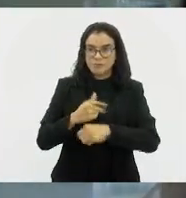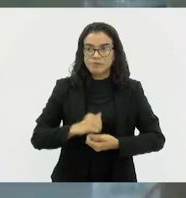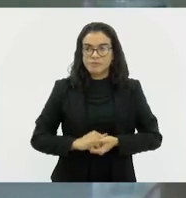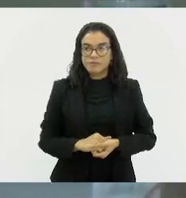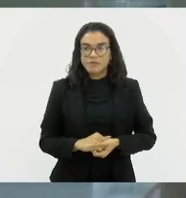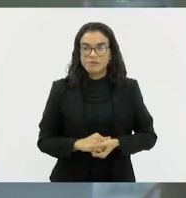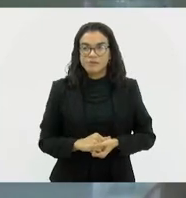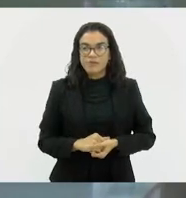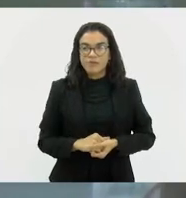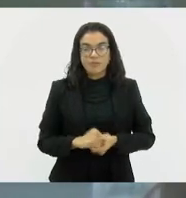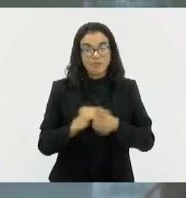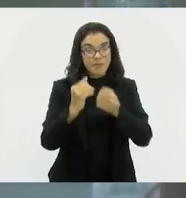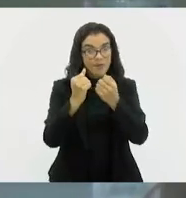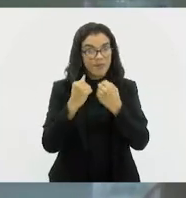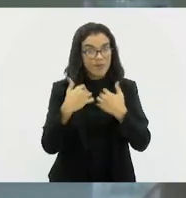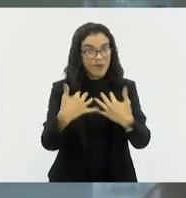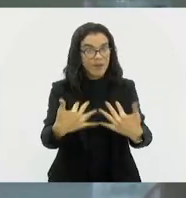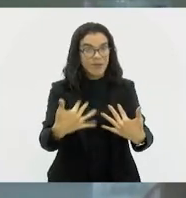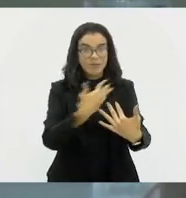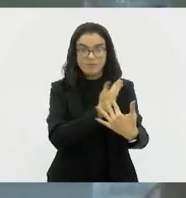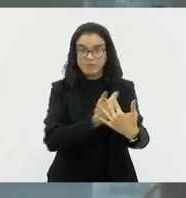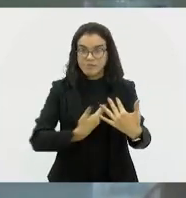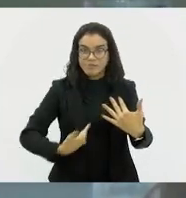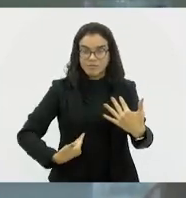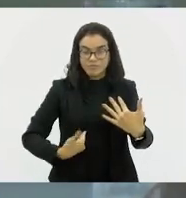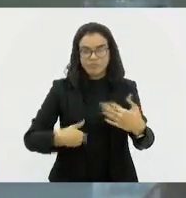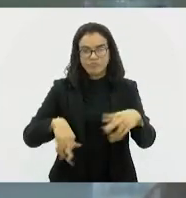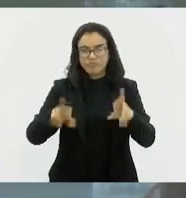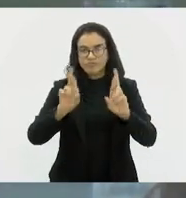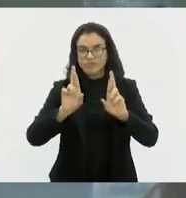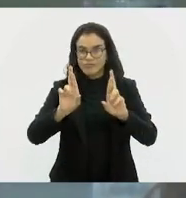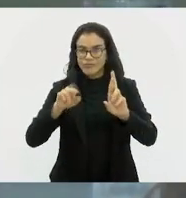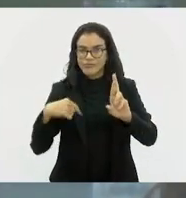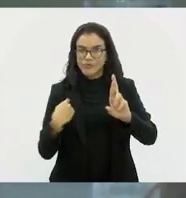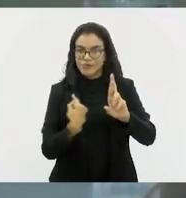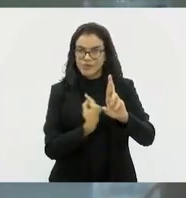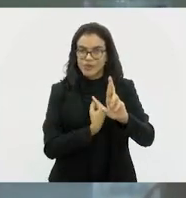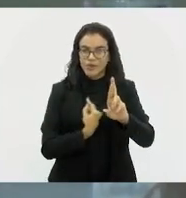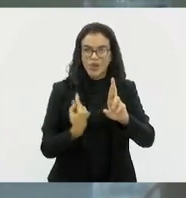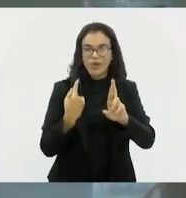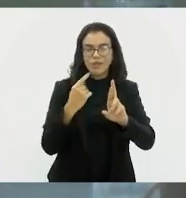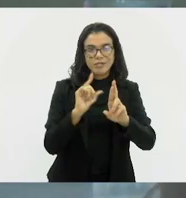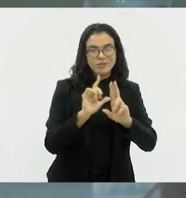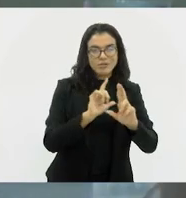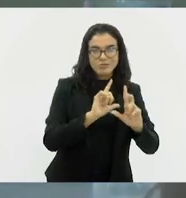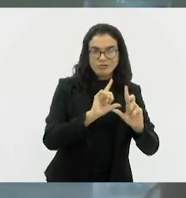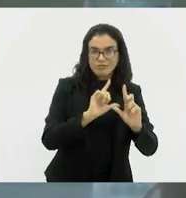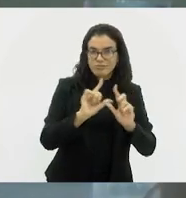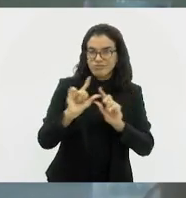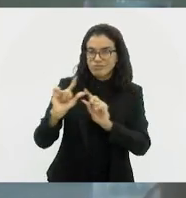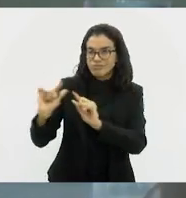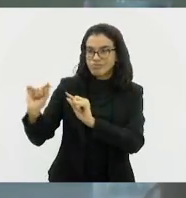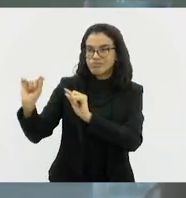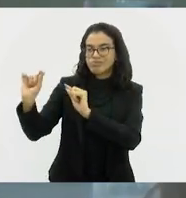nossa audiência, espero que saímos aqui com ideias